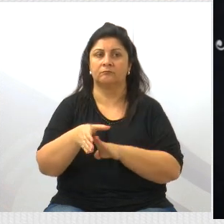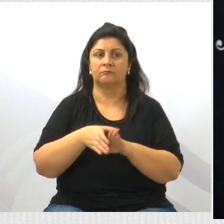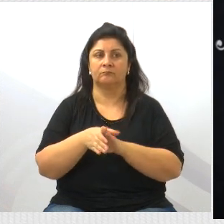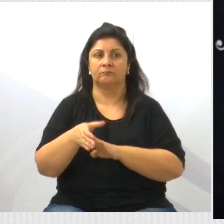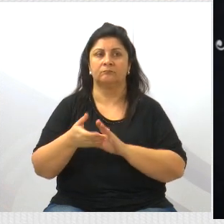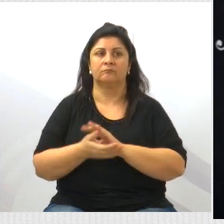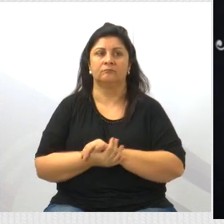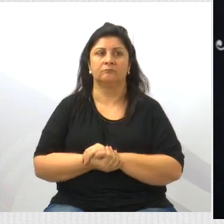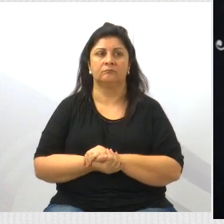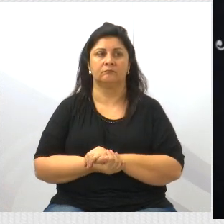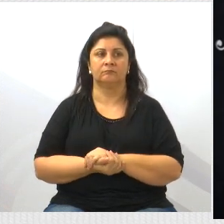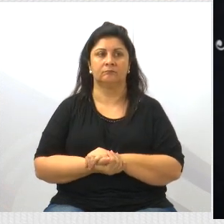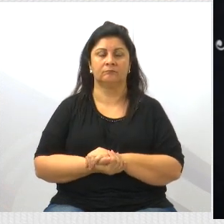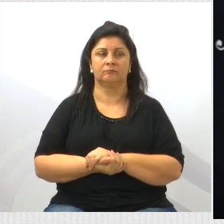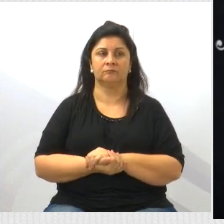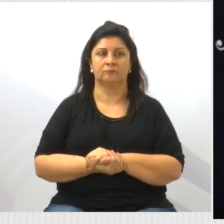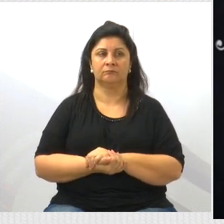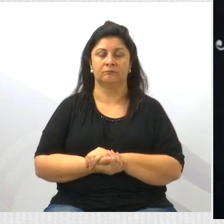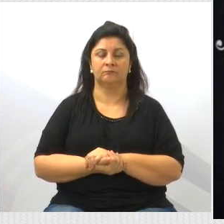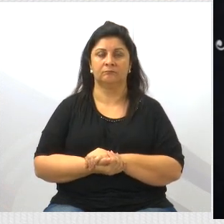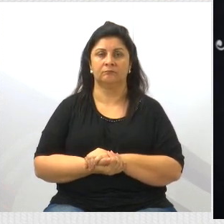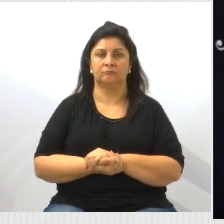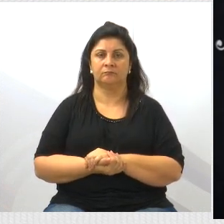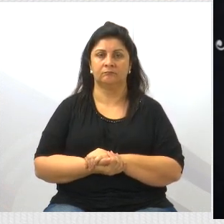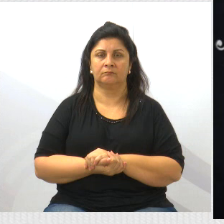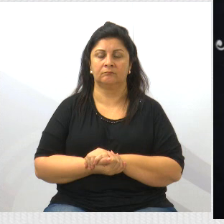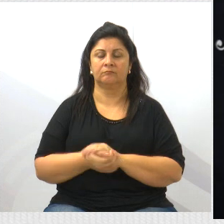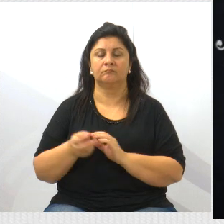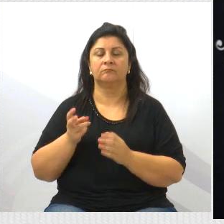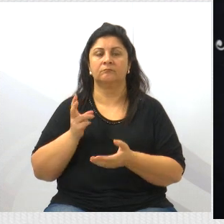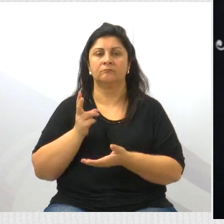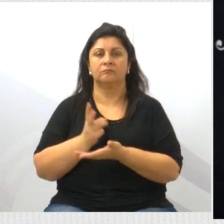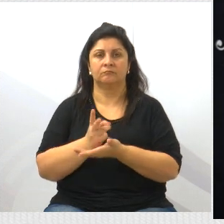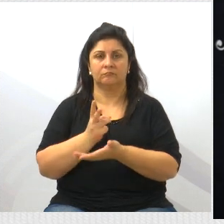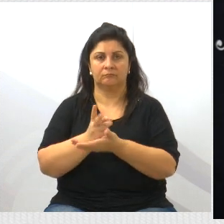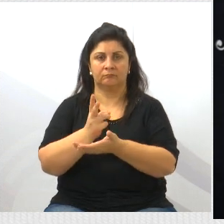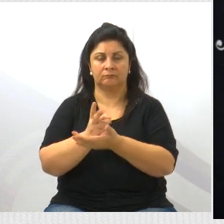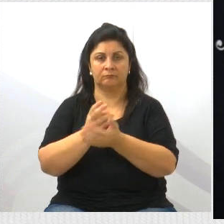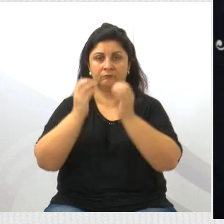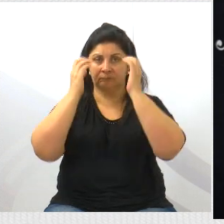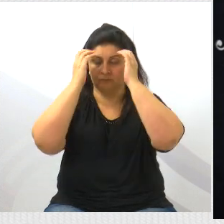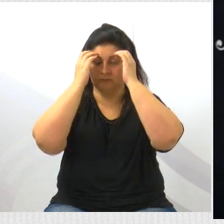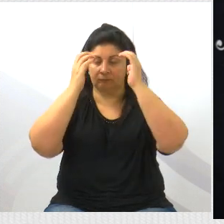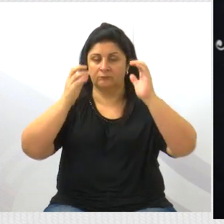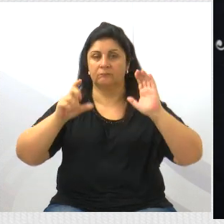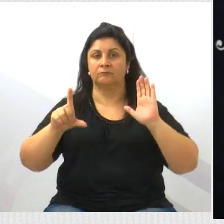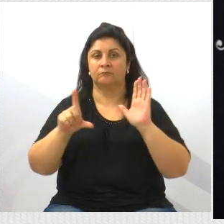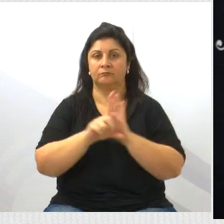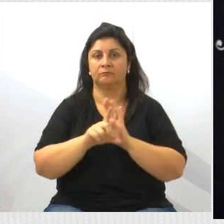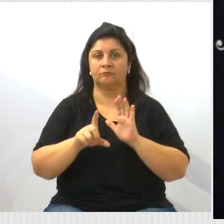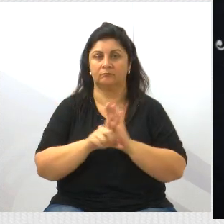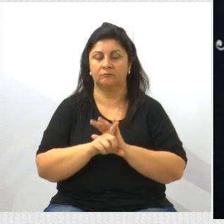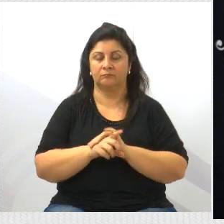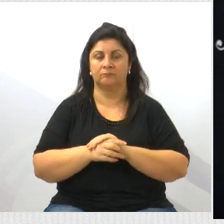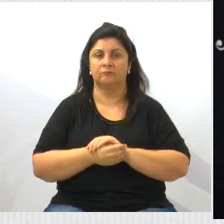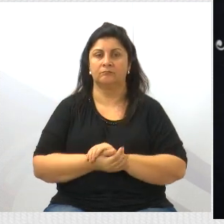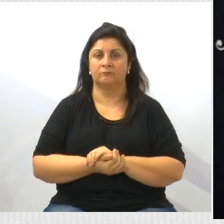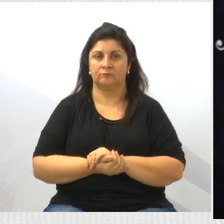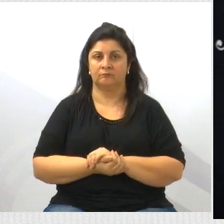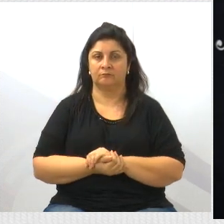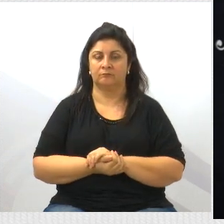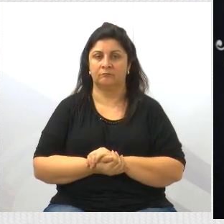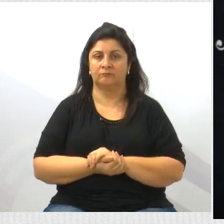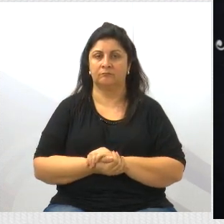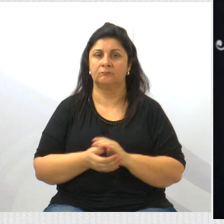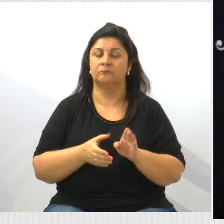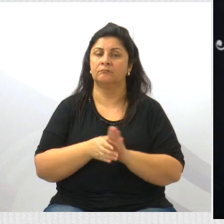vai constituir a formação, claro que sempre se submetendo às leis e os